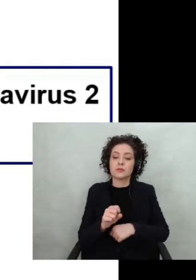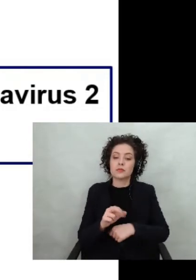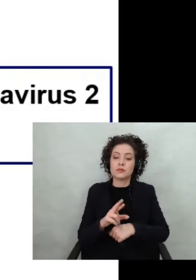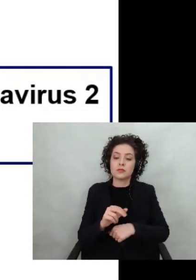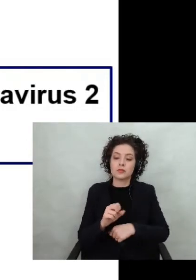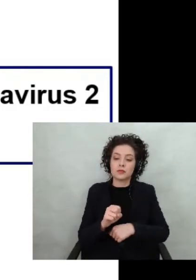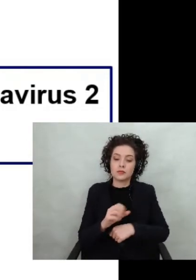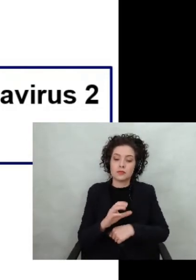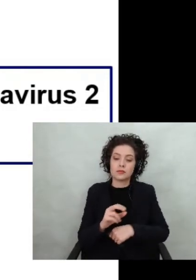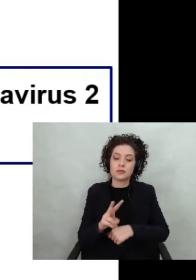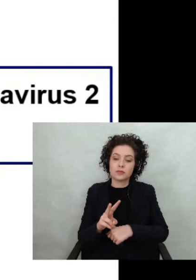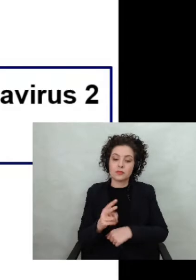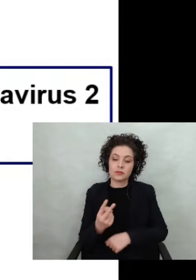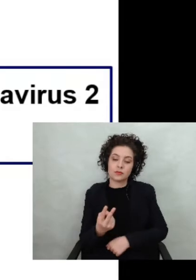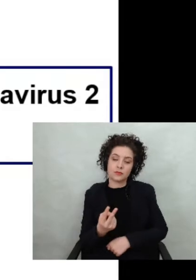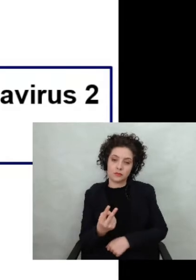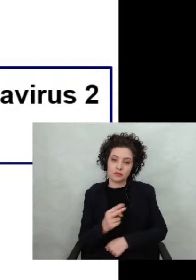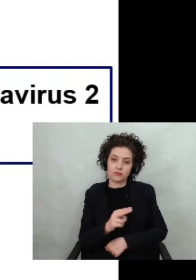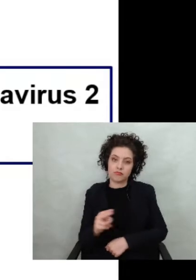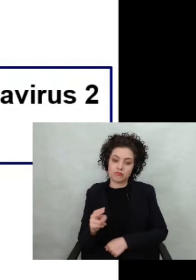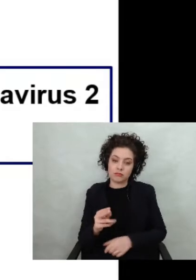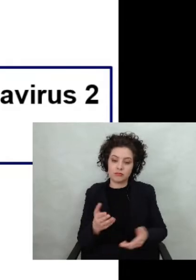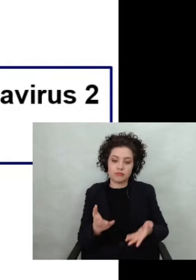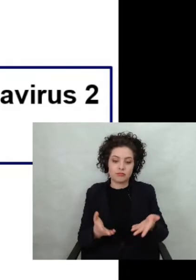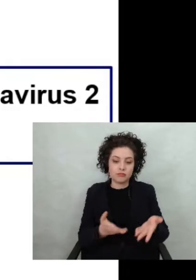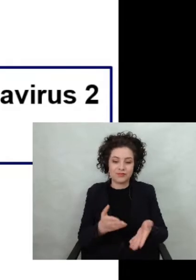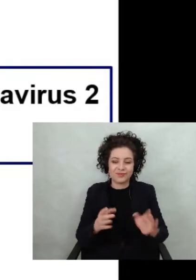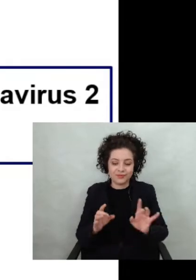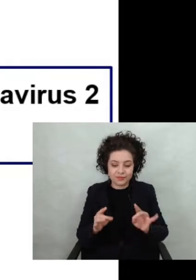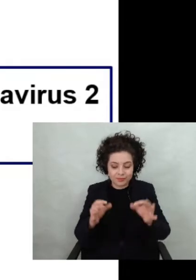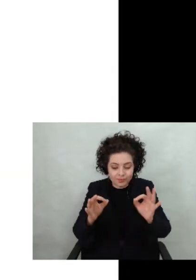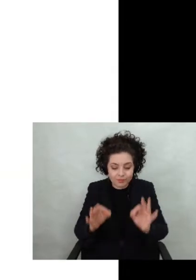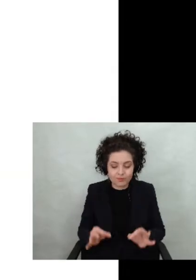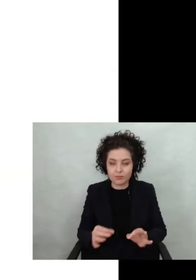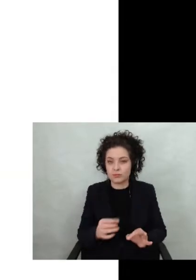é uma doença ainda sem tratamento específico para o vírus.